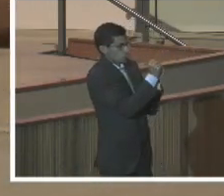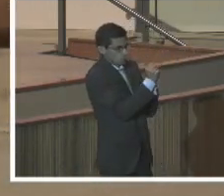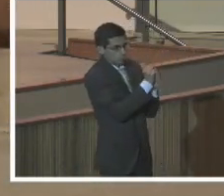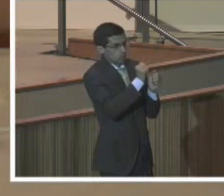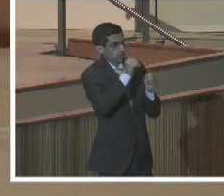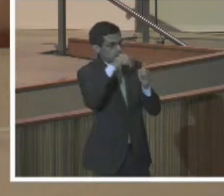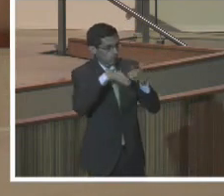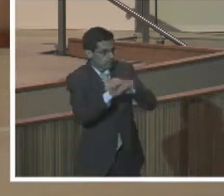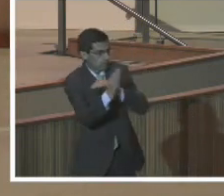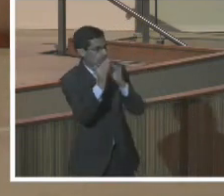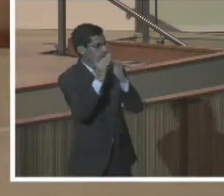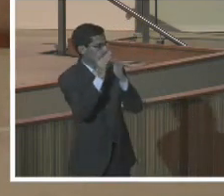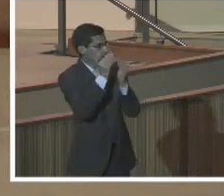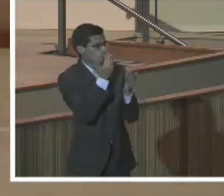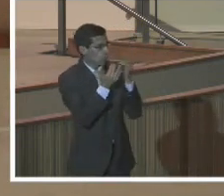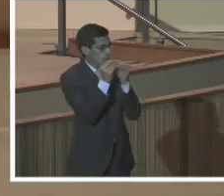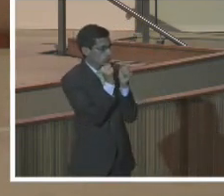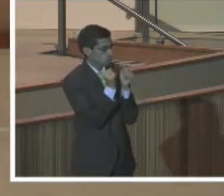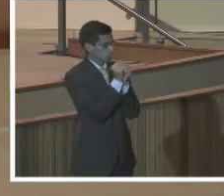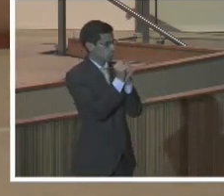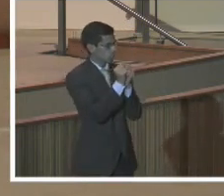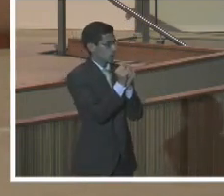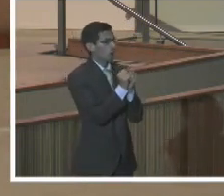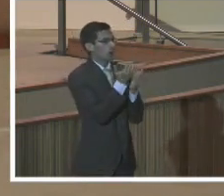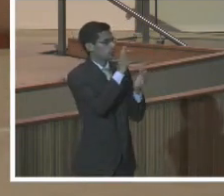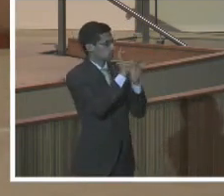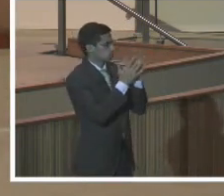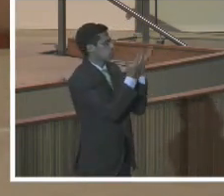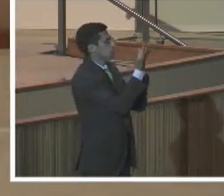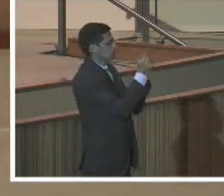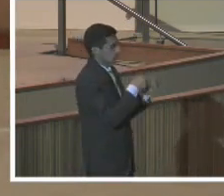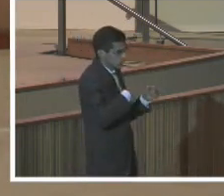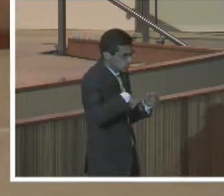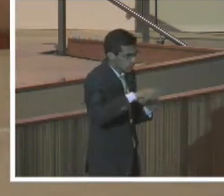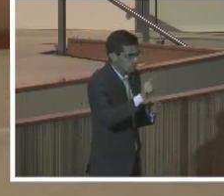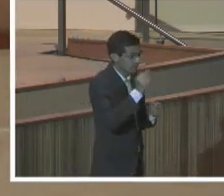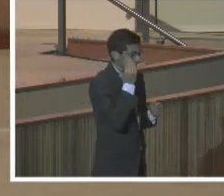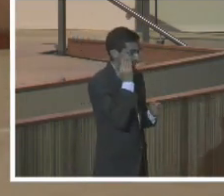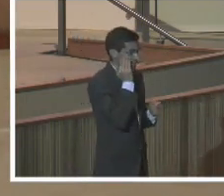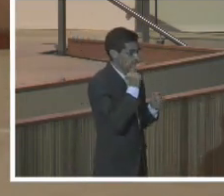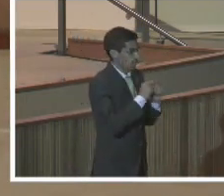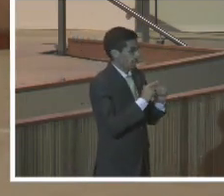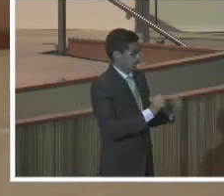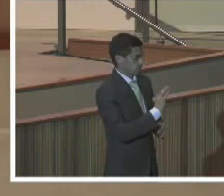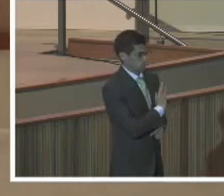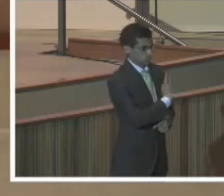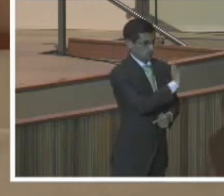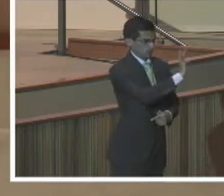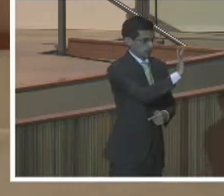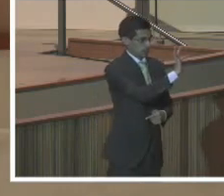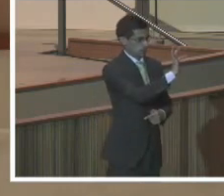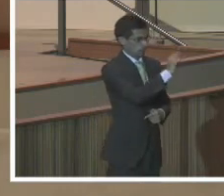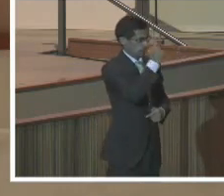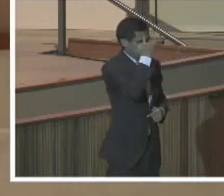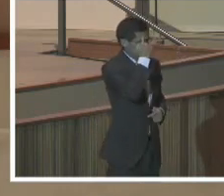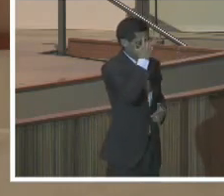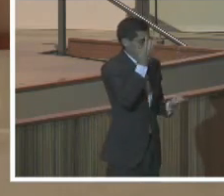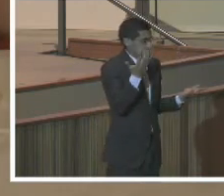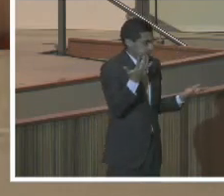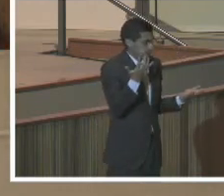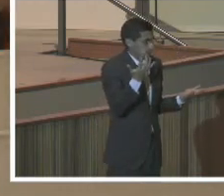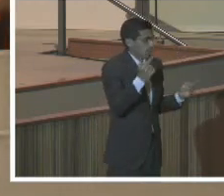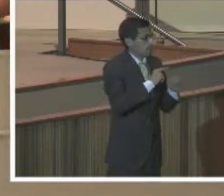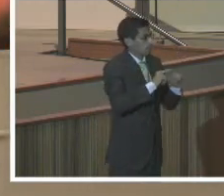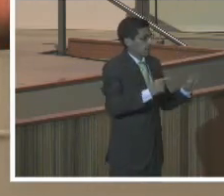para ir comer na casa deles. E isso, dentro do conceito do Oriente, era